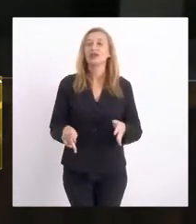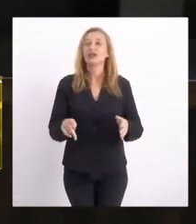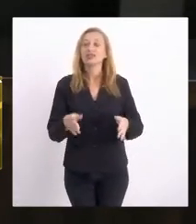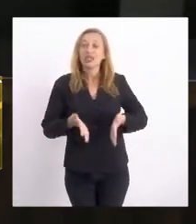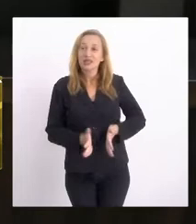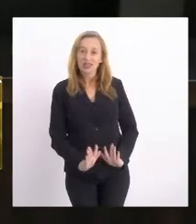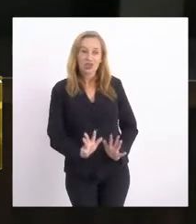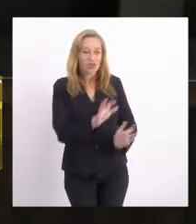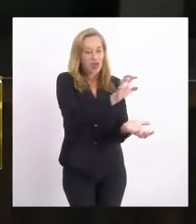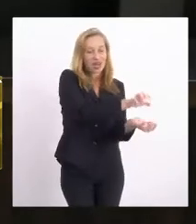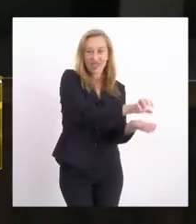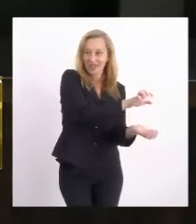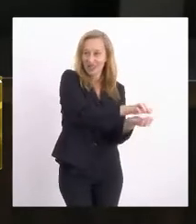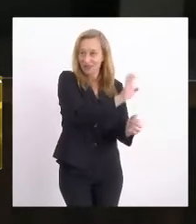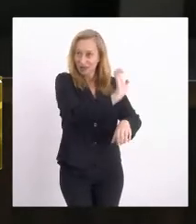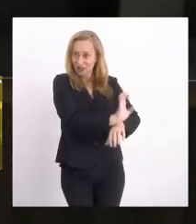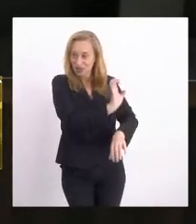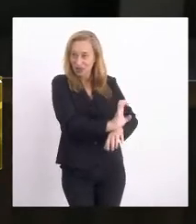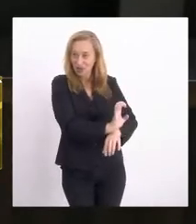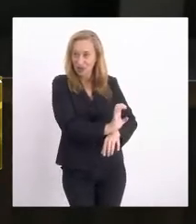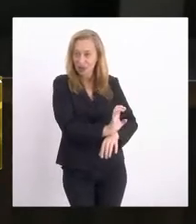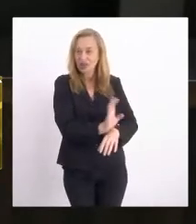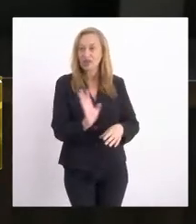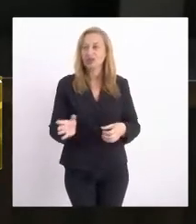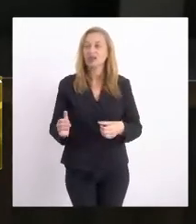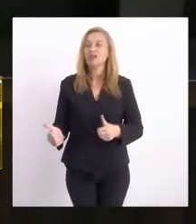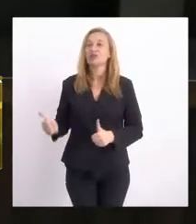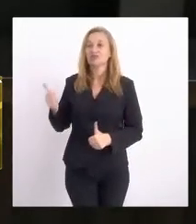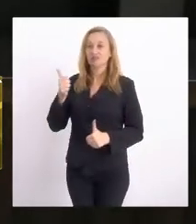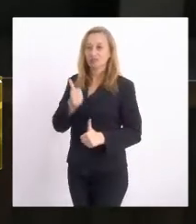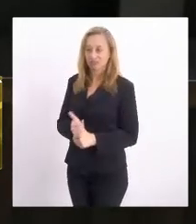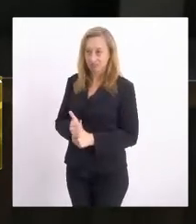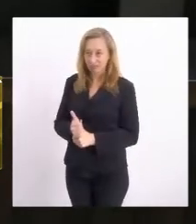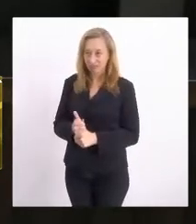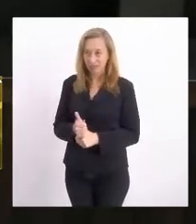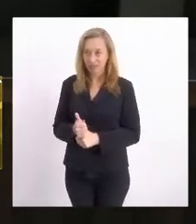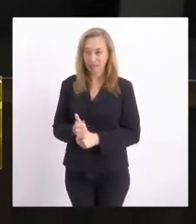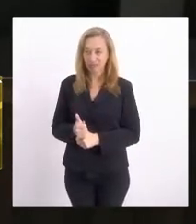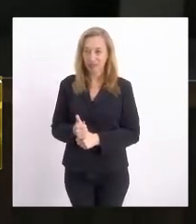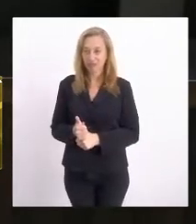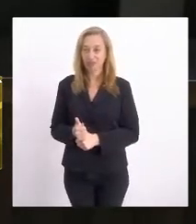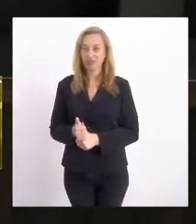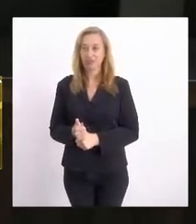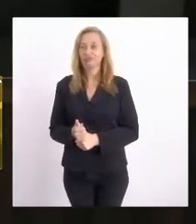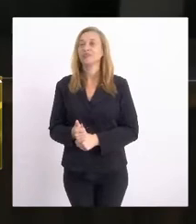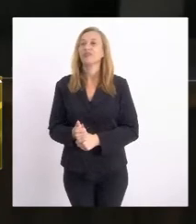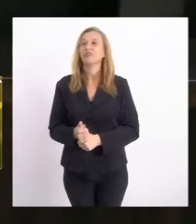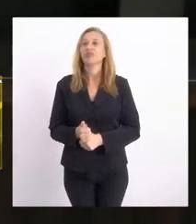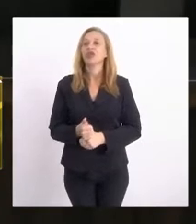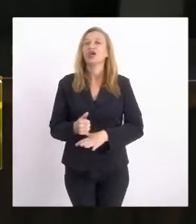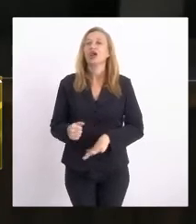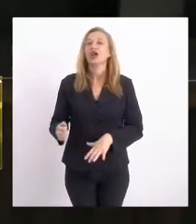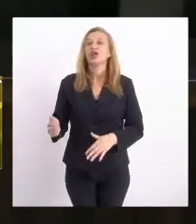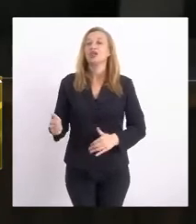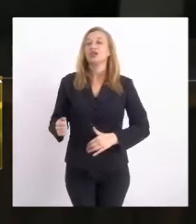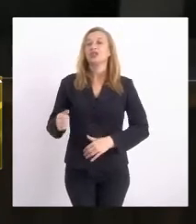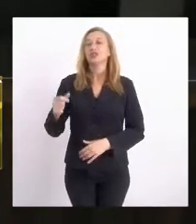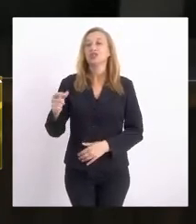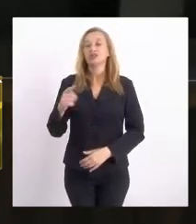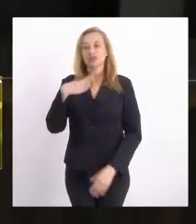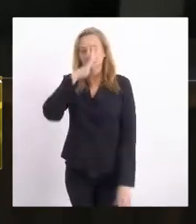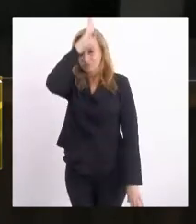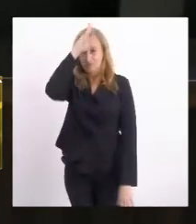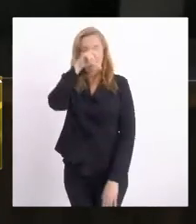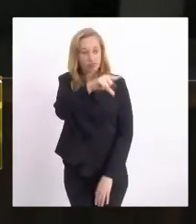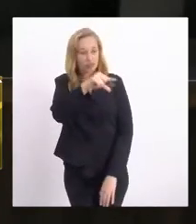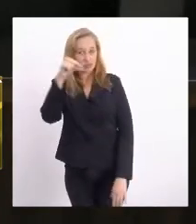tomou posse como Ministro no turismo do governo do Presidente da República Jair Messias bolsonaro em